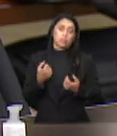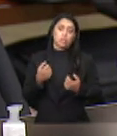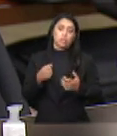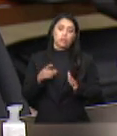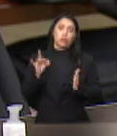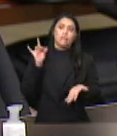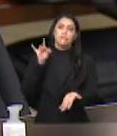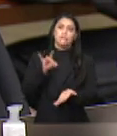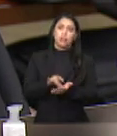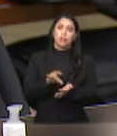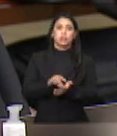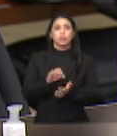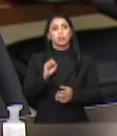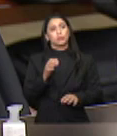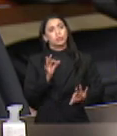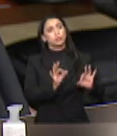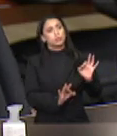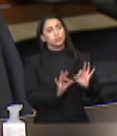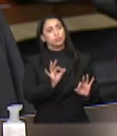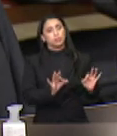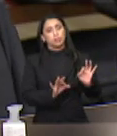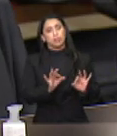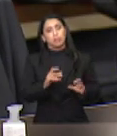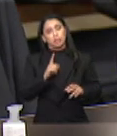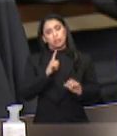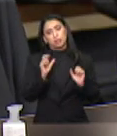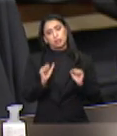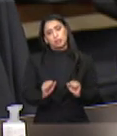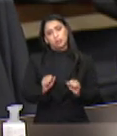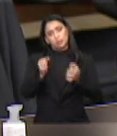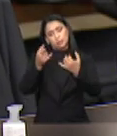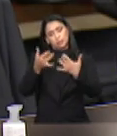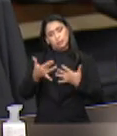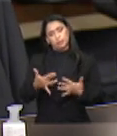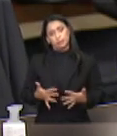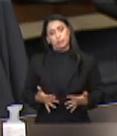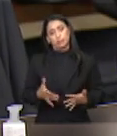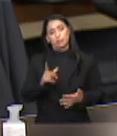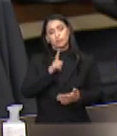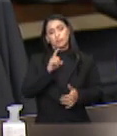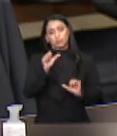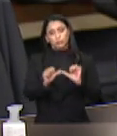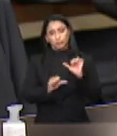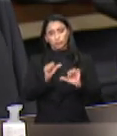ou jurídicas no caso concreto que possam justificar